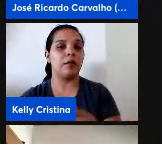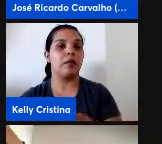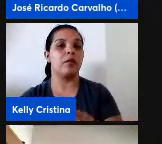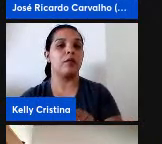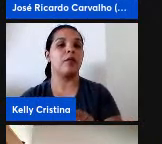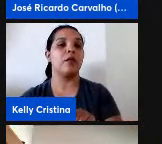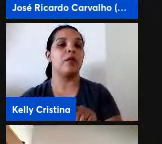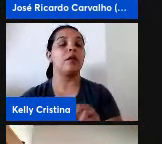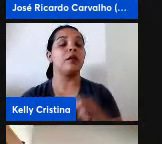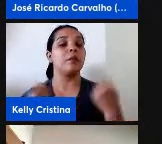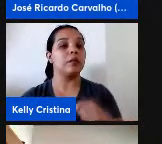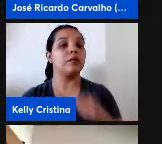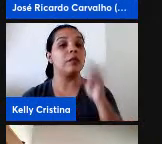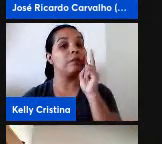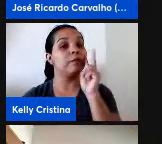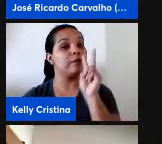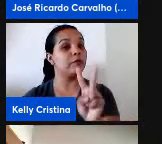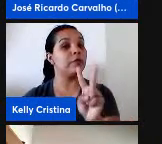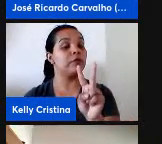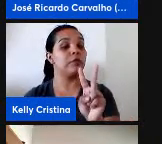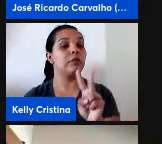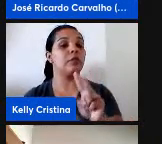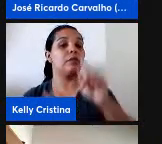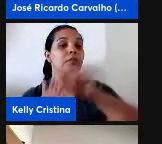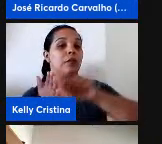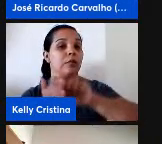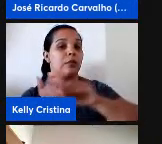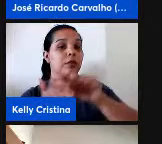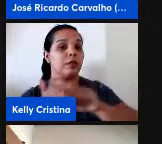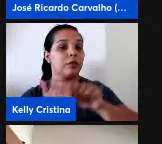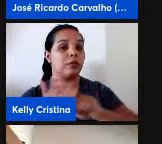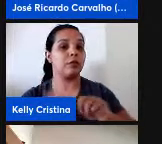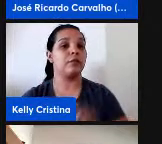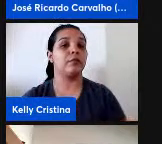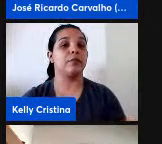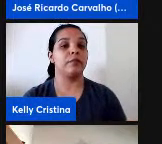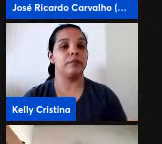ser observado no trabalho da reescrita.